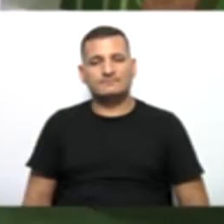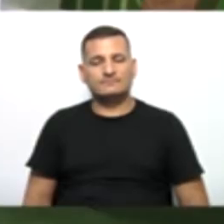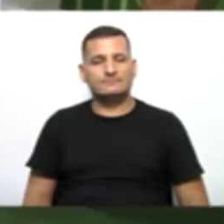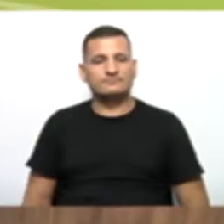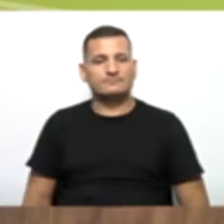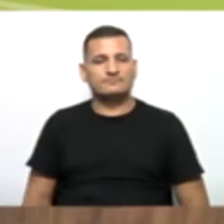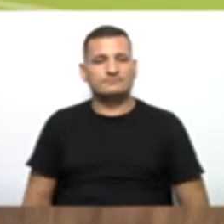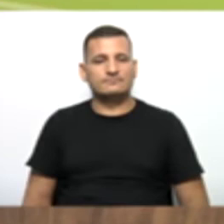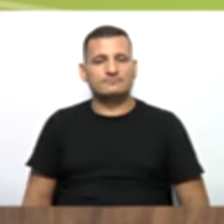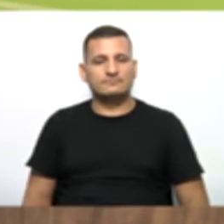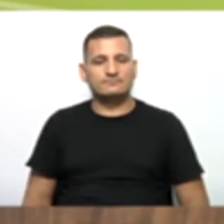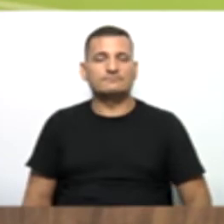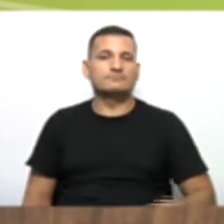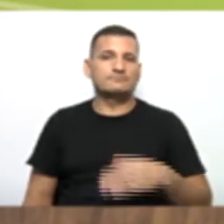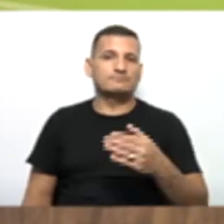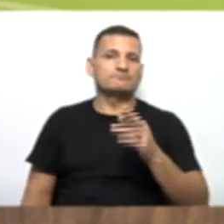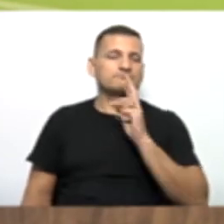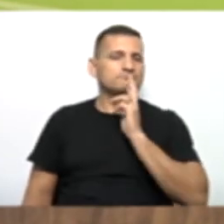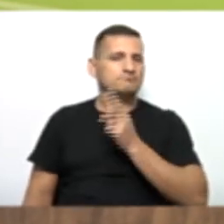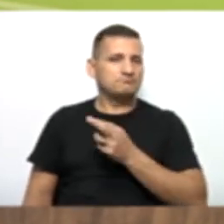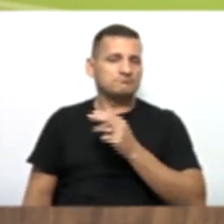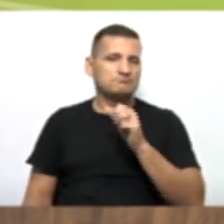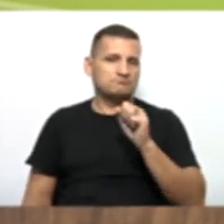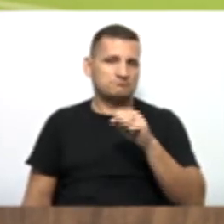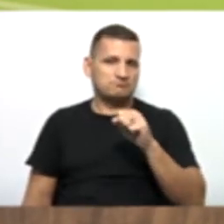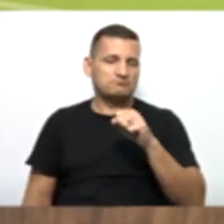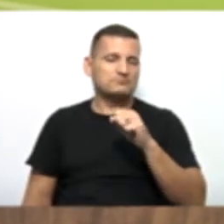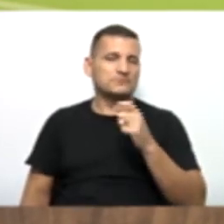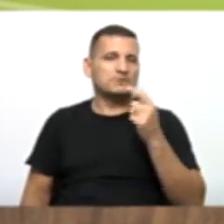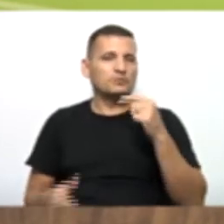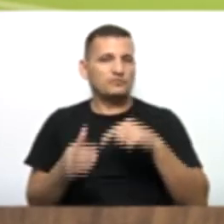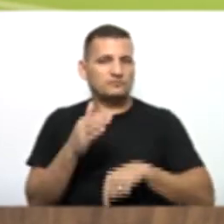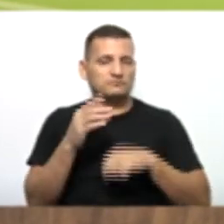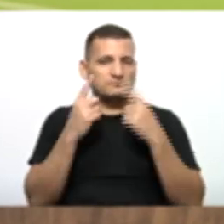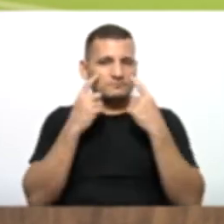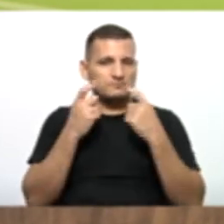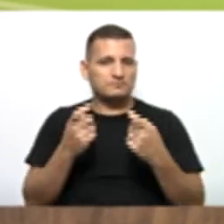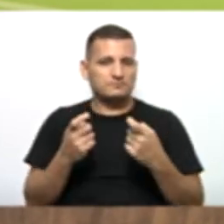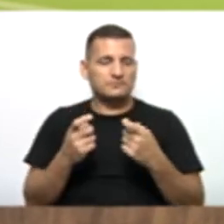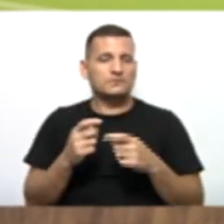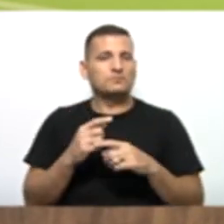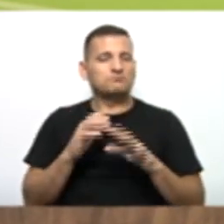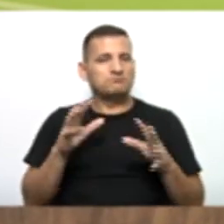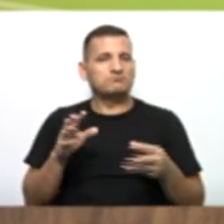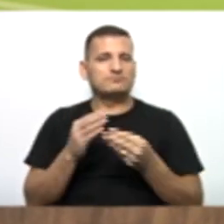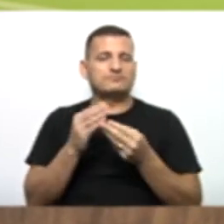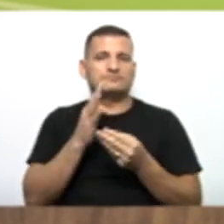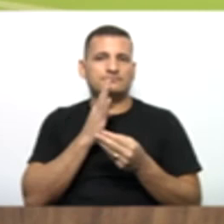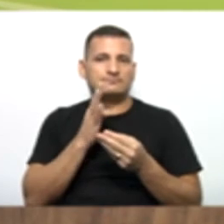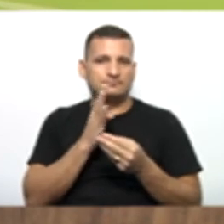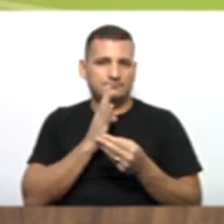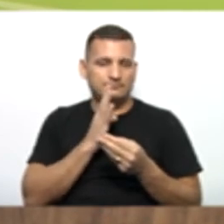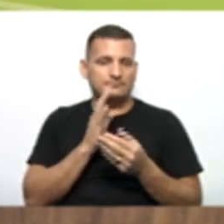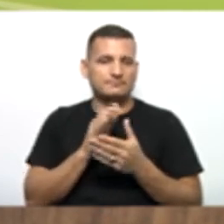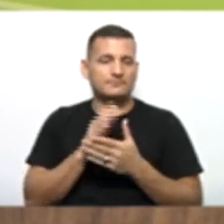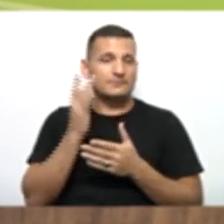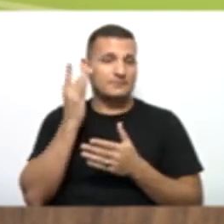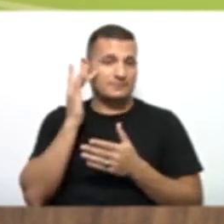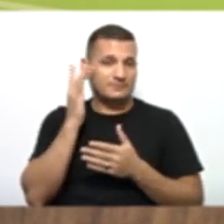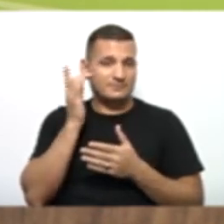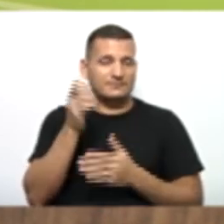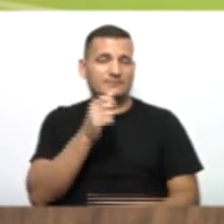sim, professor. Acho que foi respondida numa profundidade bastante interessante. Acho que agregou muito conhecimento. Eu acho que o aluno não